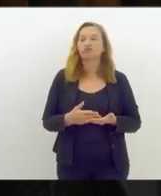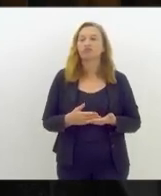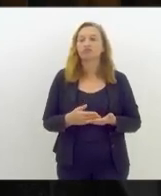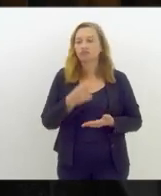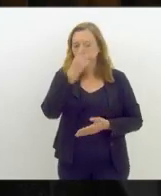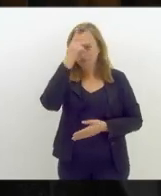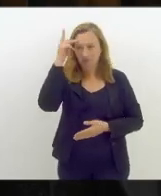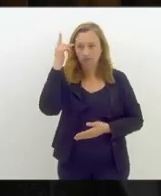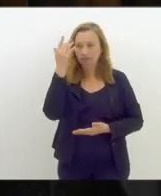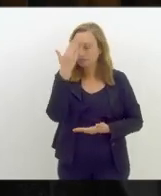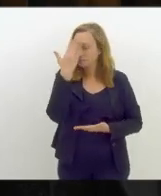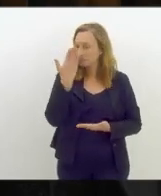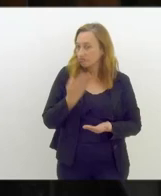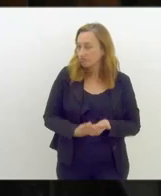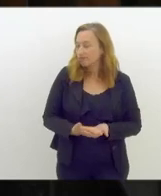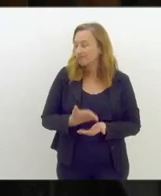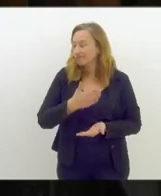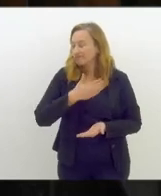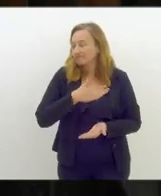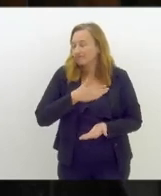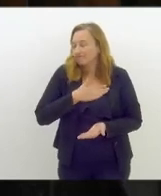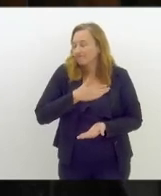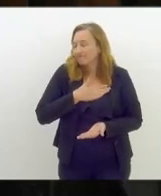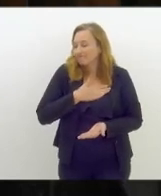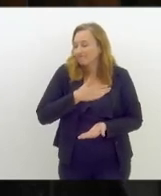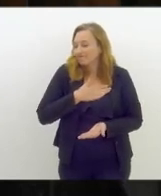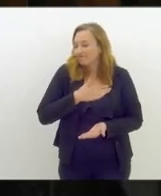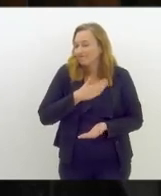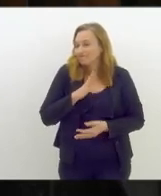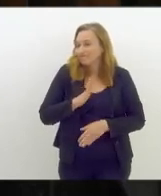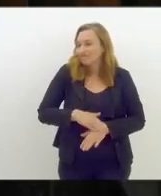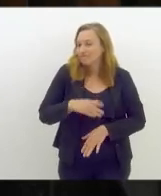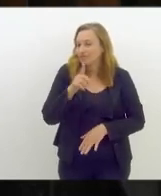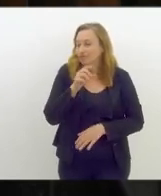me confiaram mais um mandato.